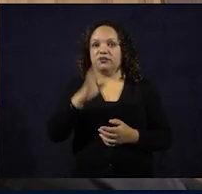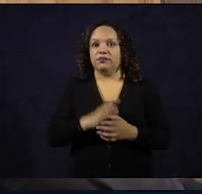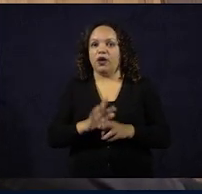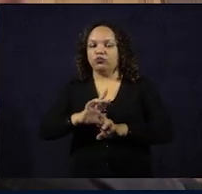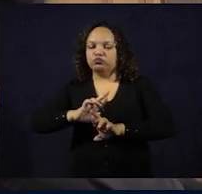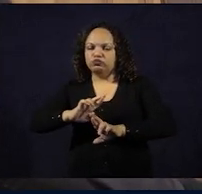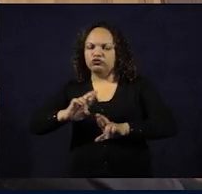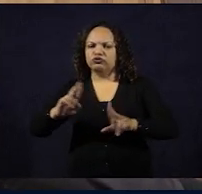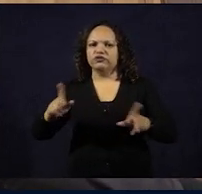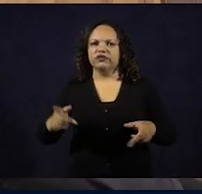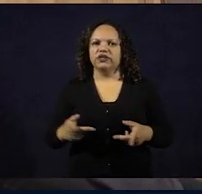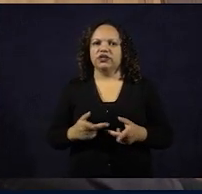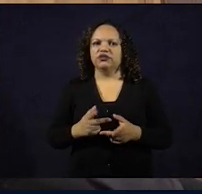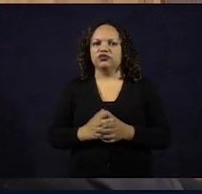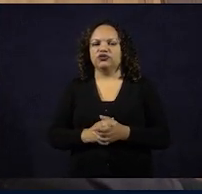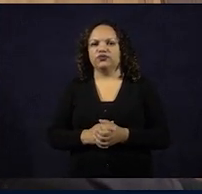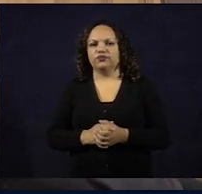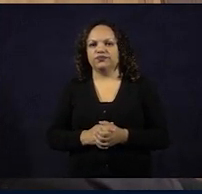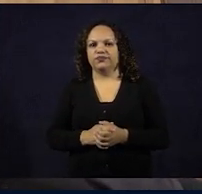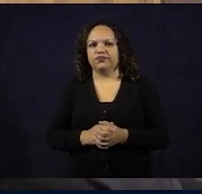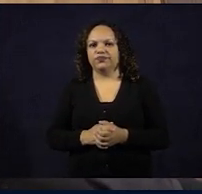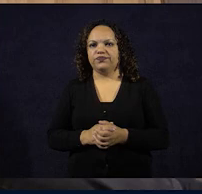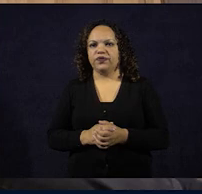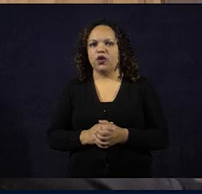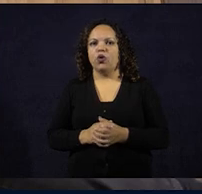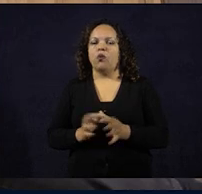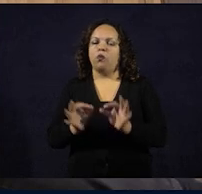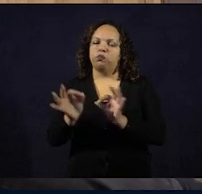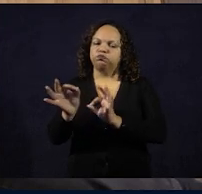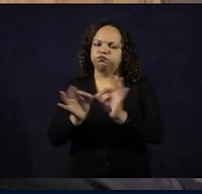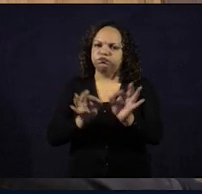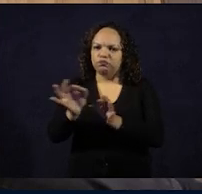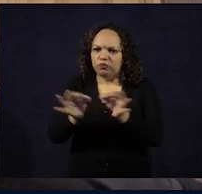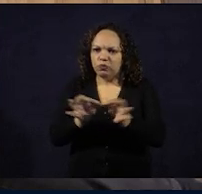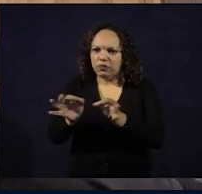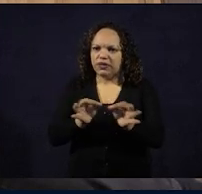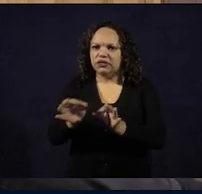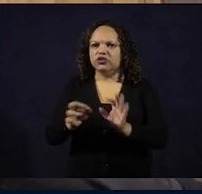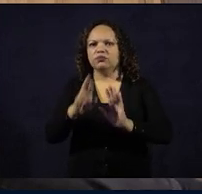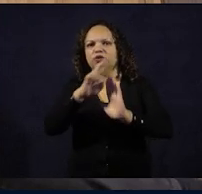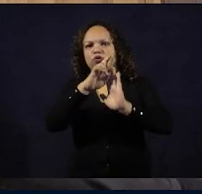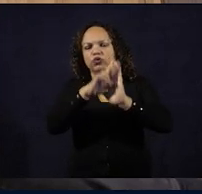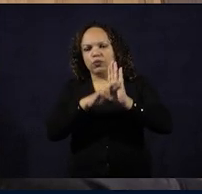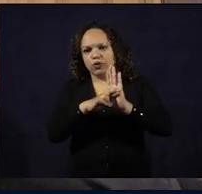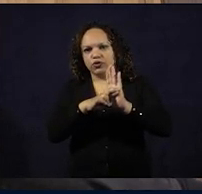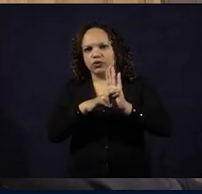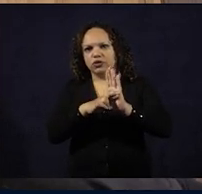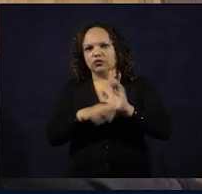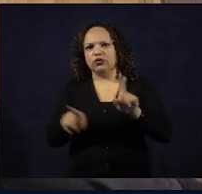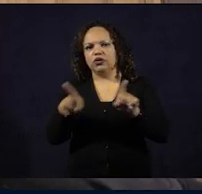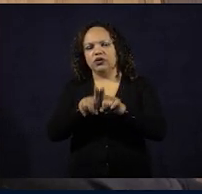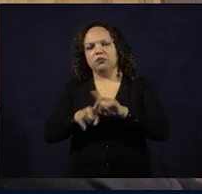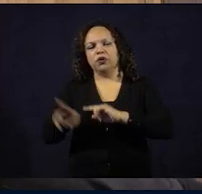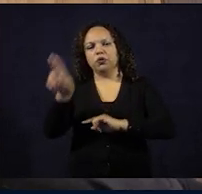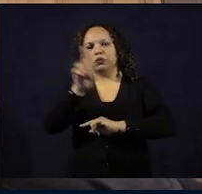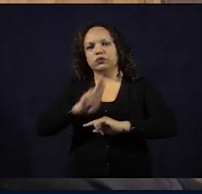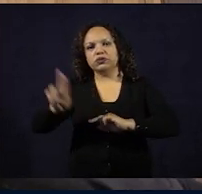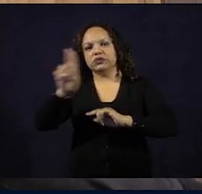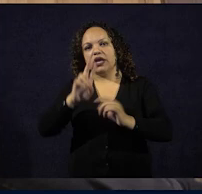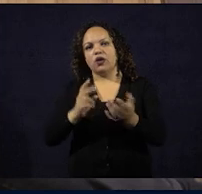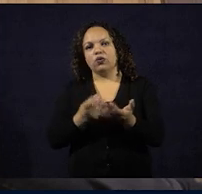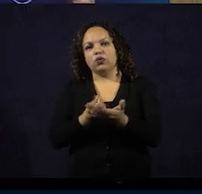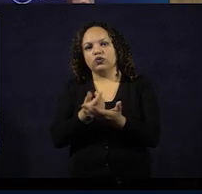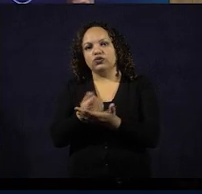diferencial seja aí um bom projeto e um bom uso do recurso Eu acho que é o que é o